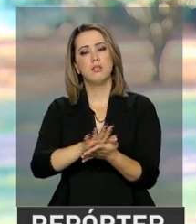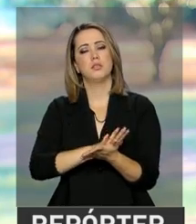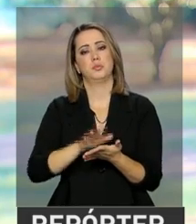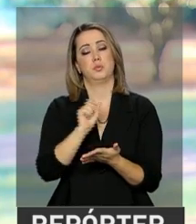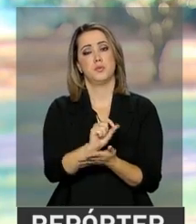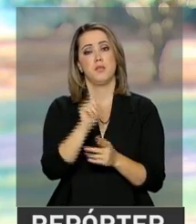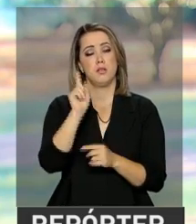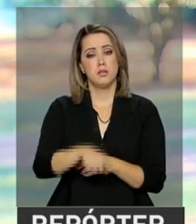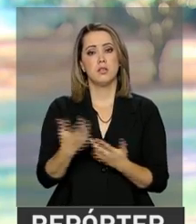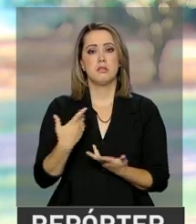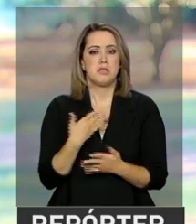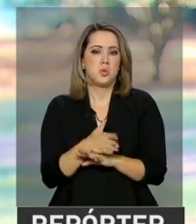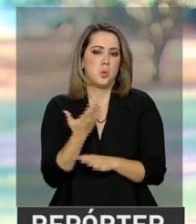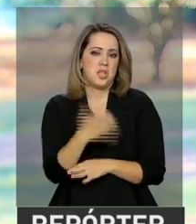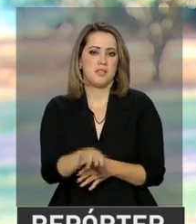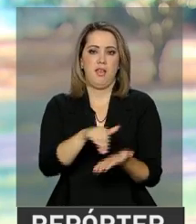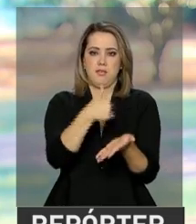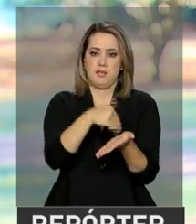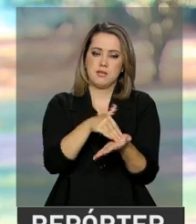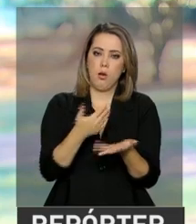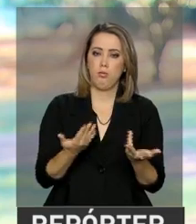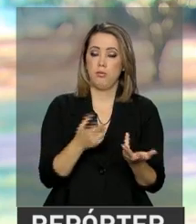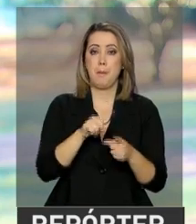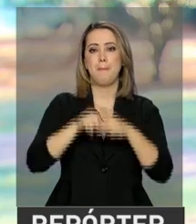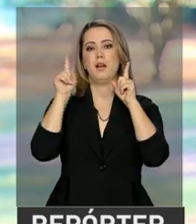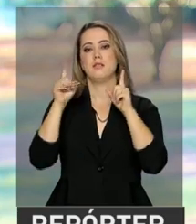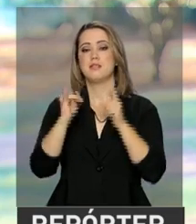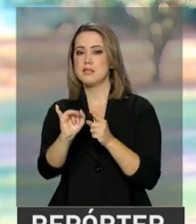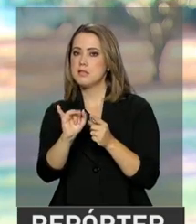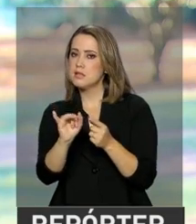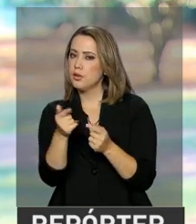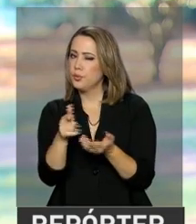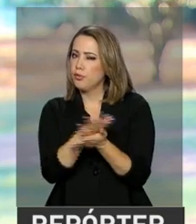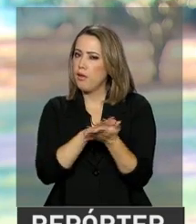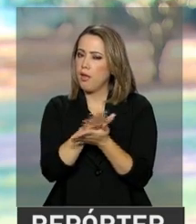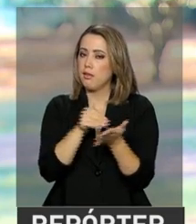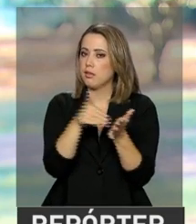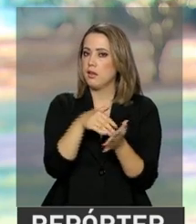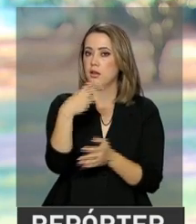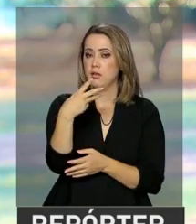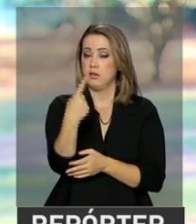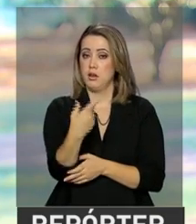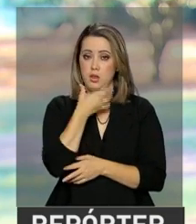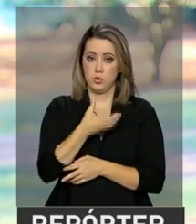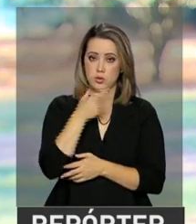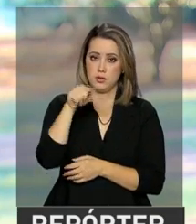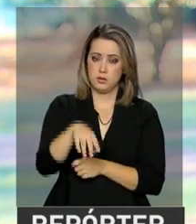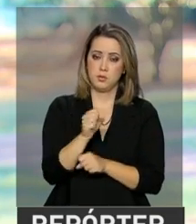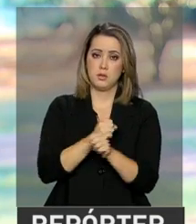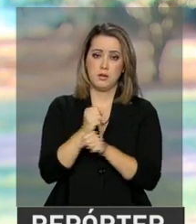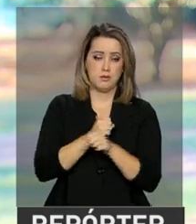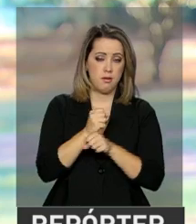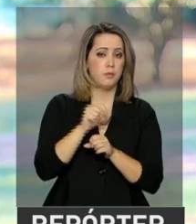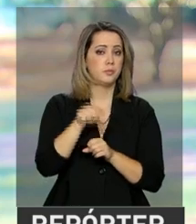se ele não assumir o cadastro se ele não realizar o cadastro mas se ele não fizer o cadastro até 31 de Dezembro de